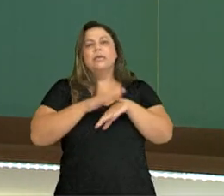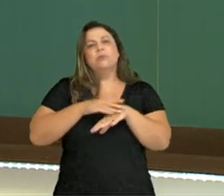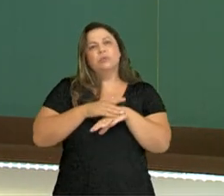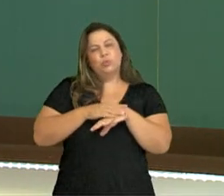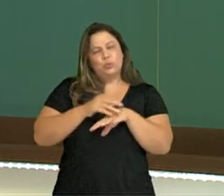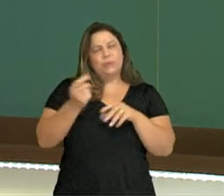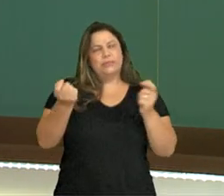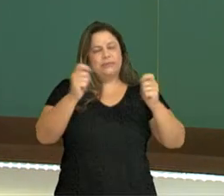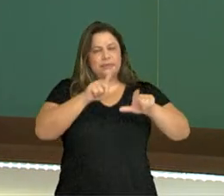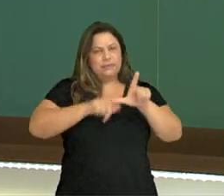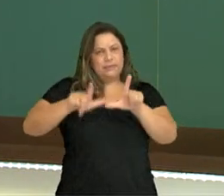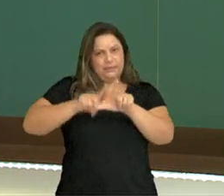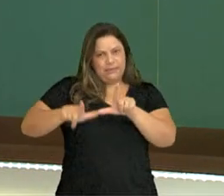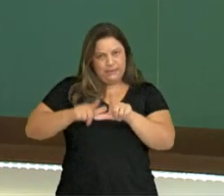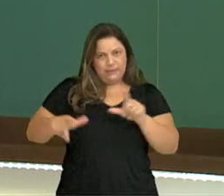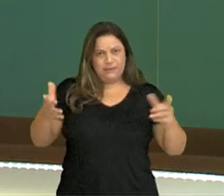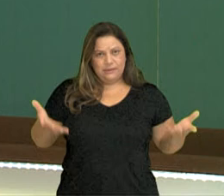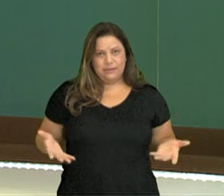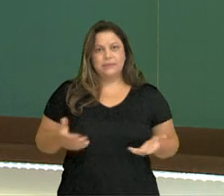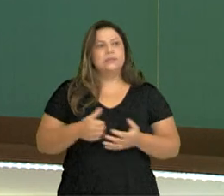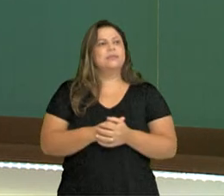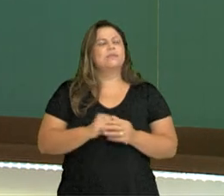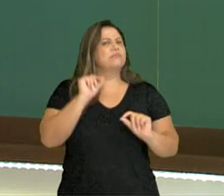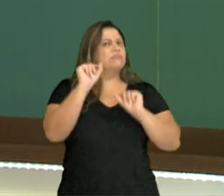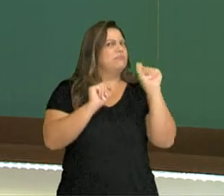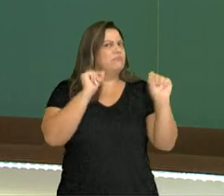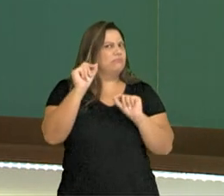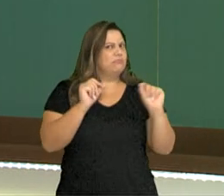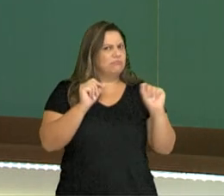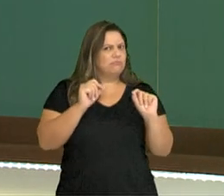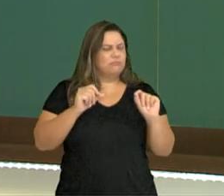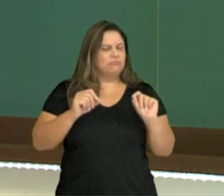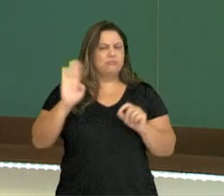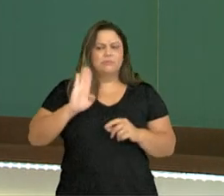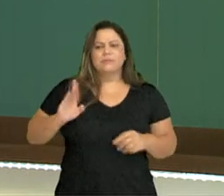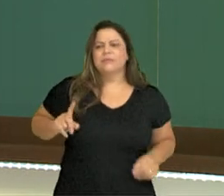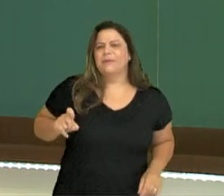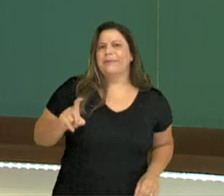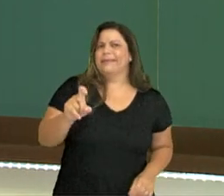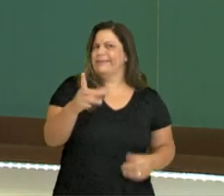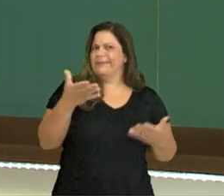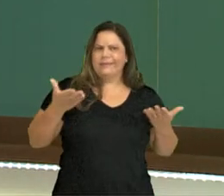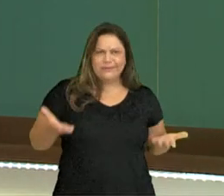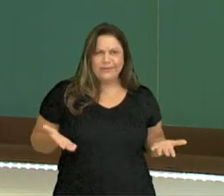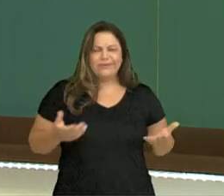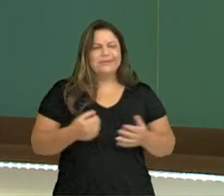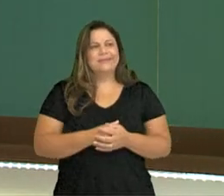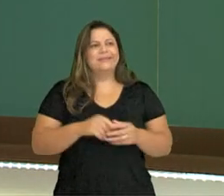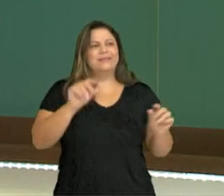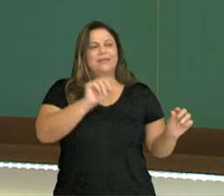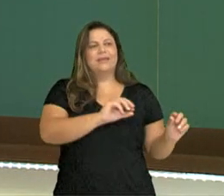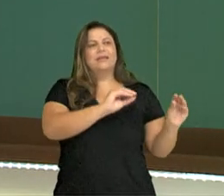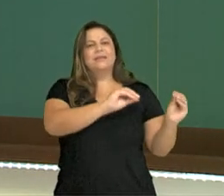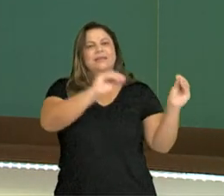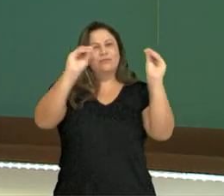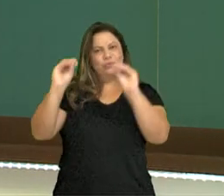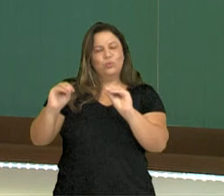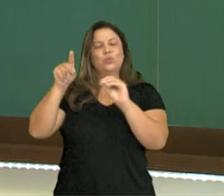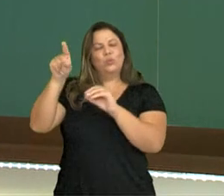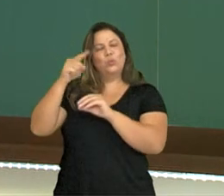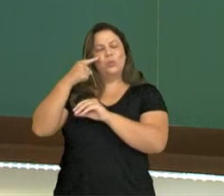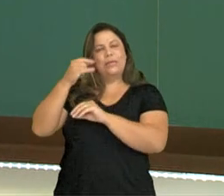né, na letra, são citadas na letra, quais são as bacterioses, tá? E do ladinho vocês podem colocar